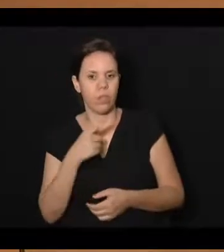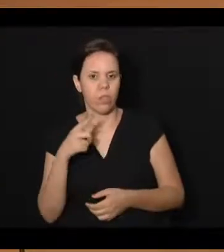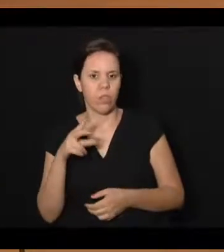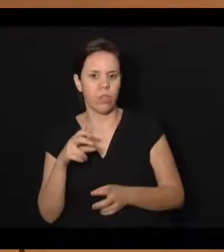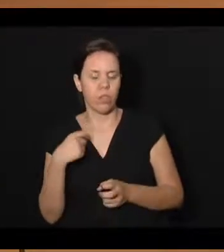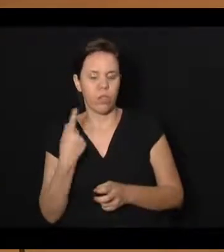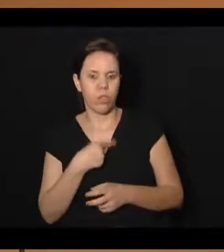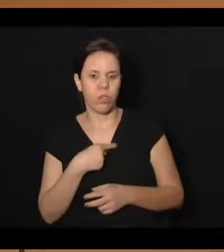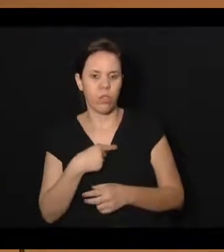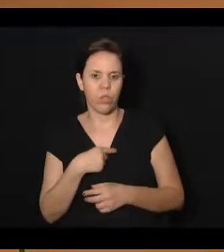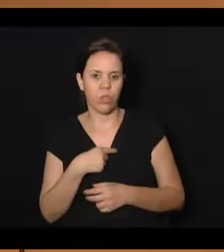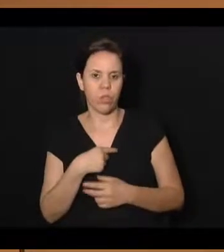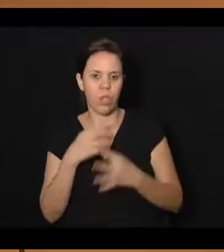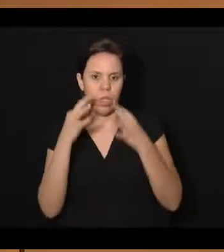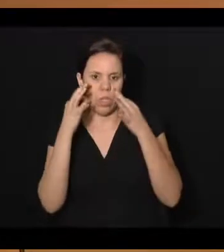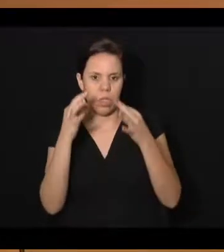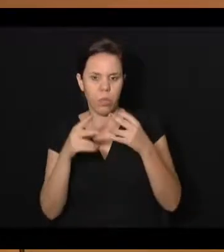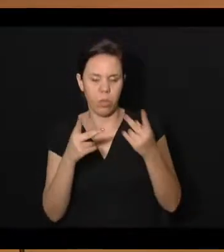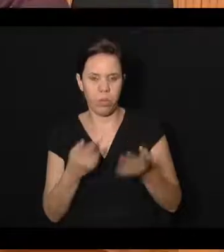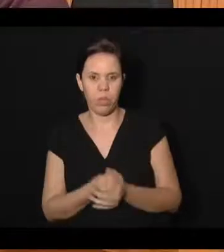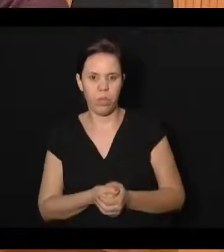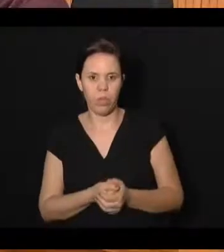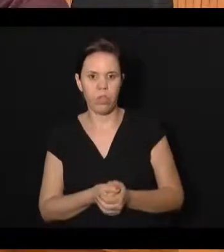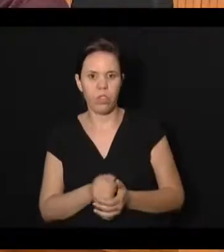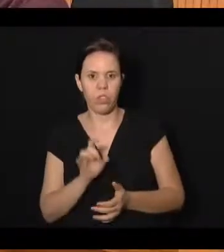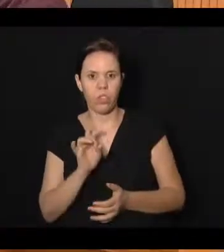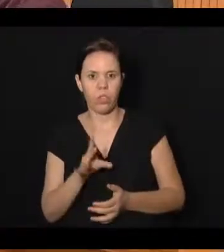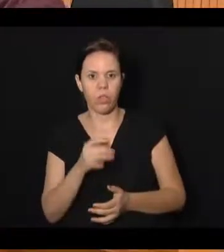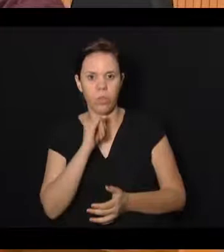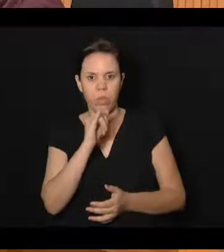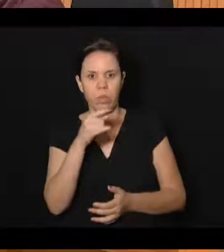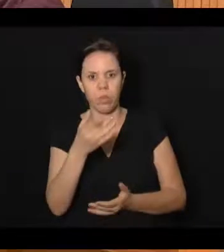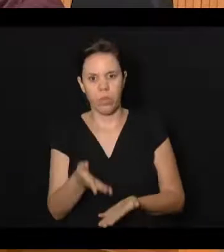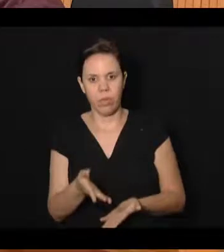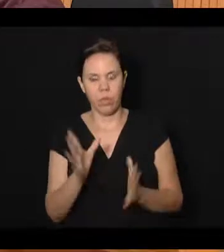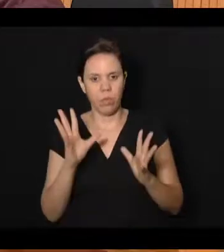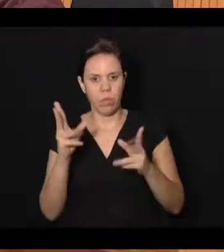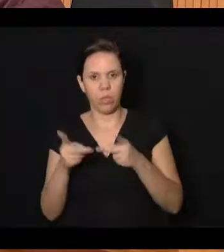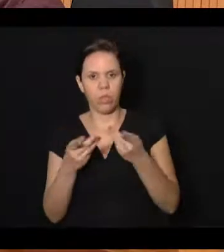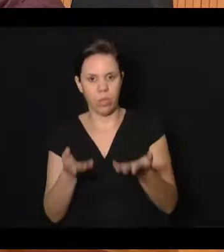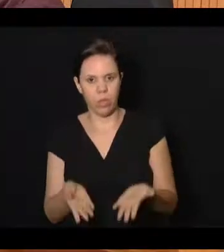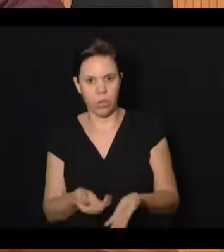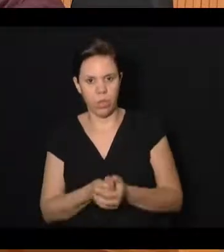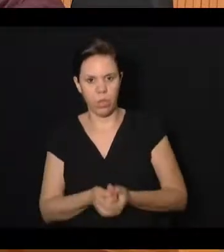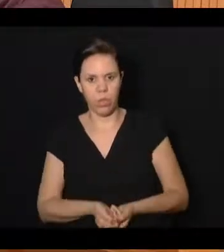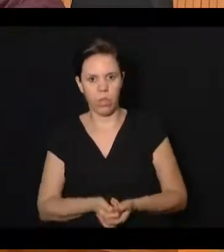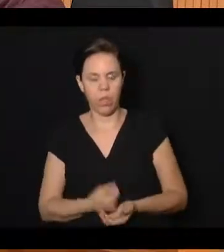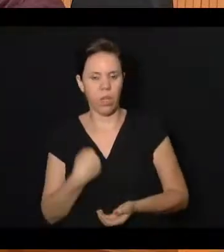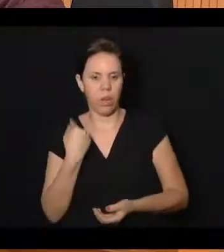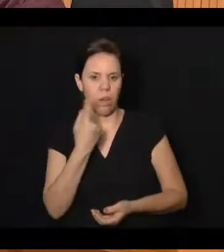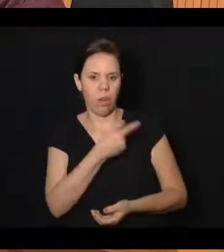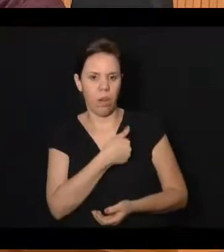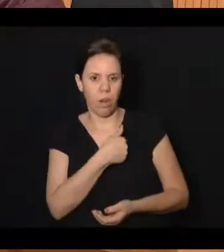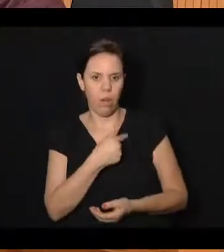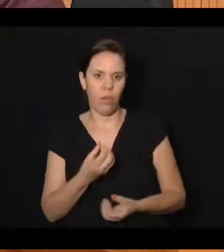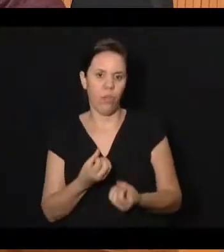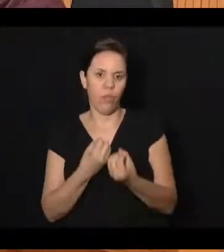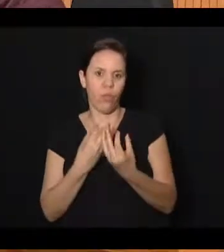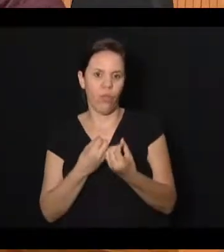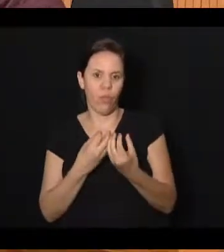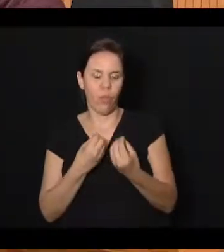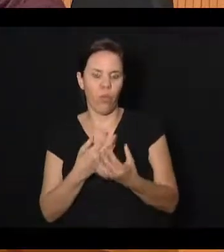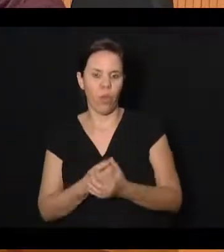ouvir essas pessoas também não vou só para dizer pra você pra todos aqui quando nós fomos informados tinha que